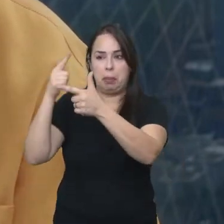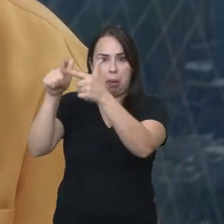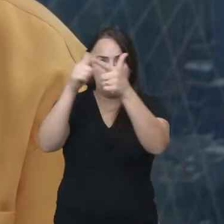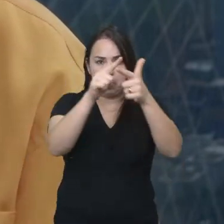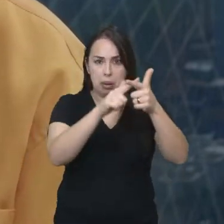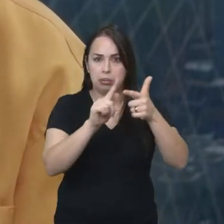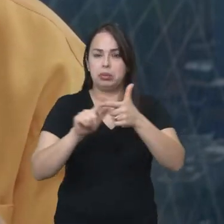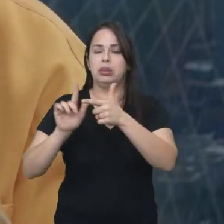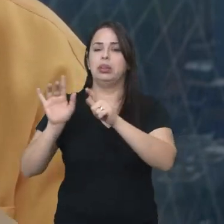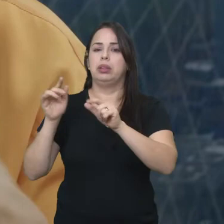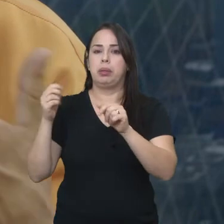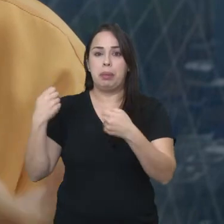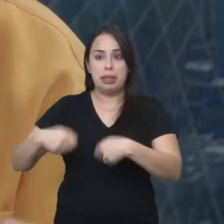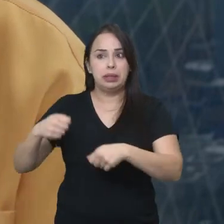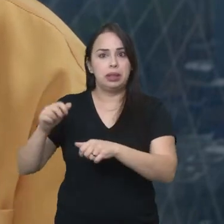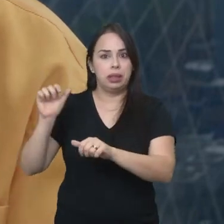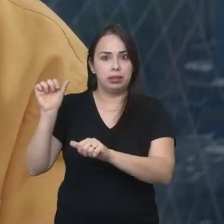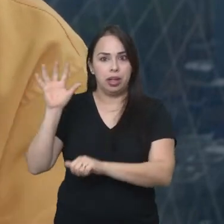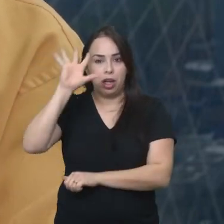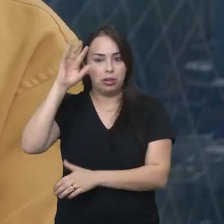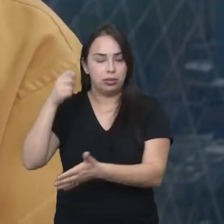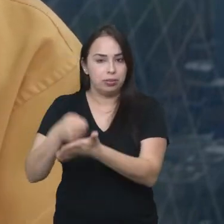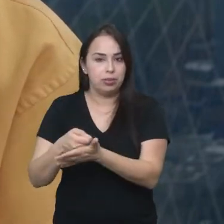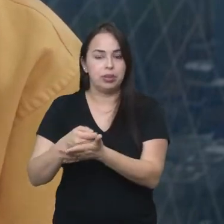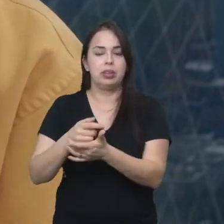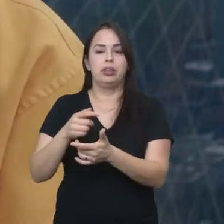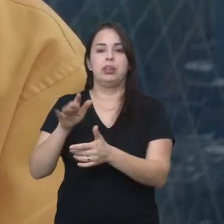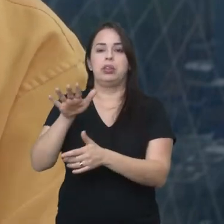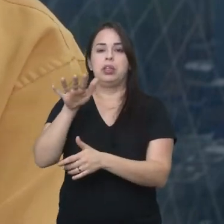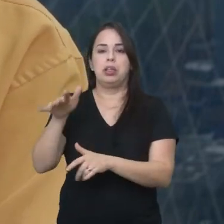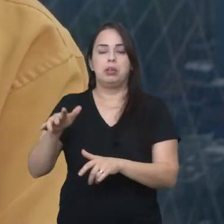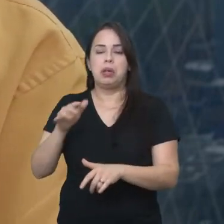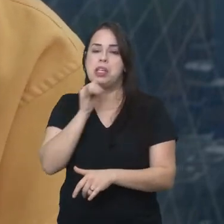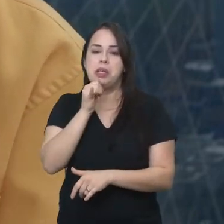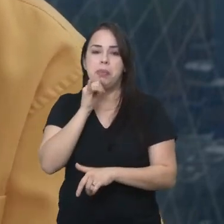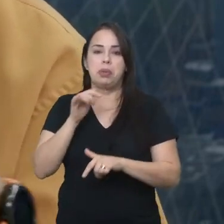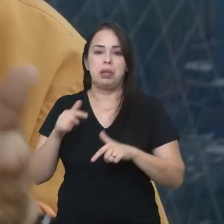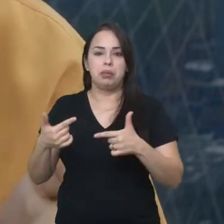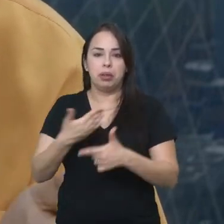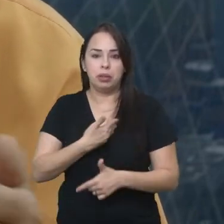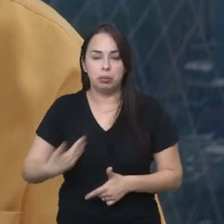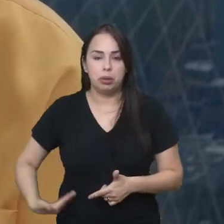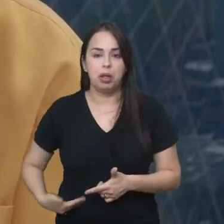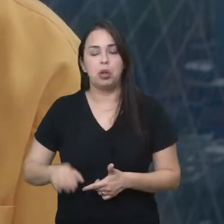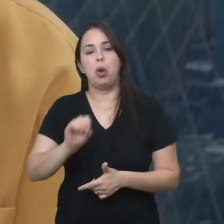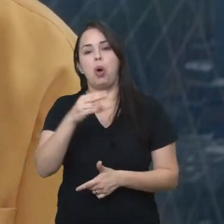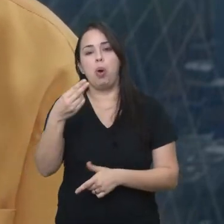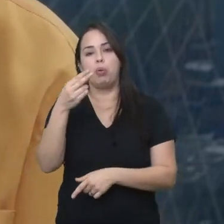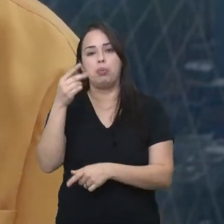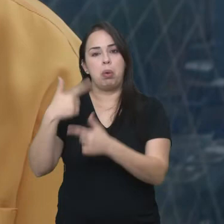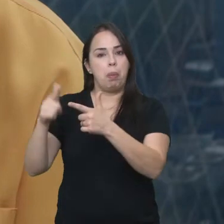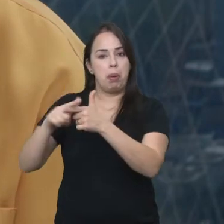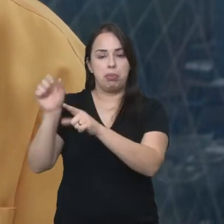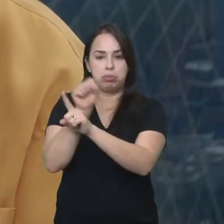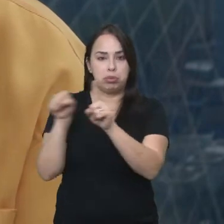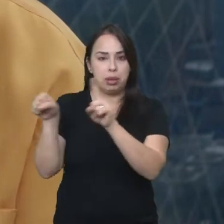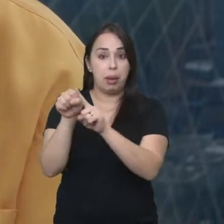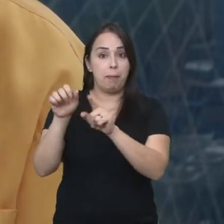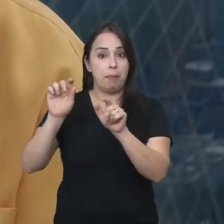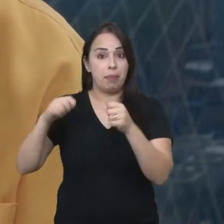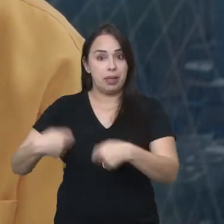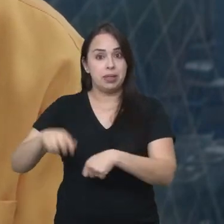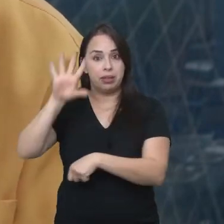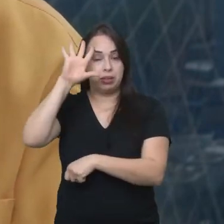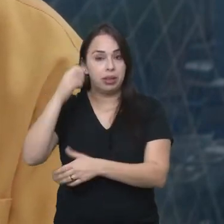seus problemas que precisam ser trabalhados, seja questões políticas públicas ou mesmo até questões sociais que precisam ser